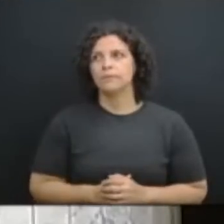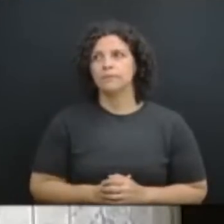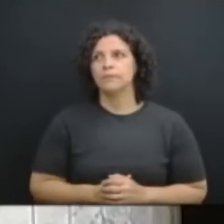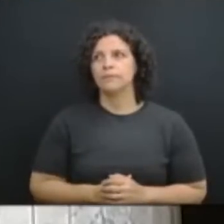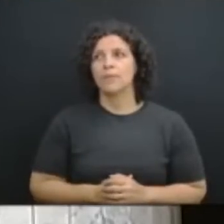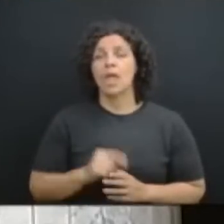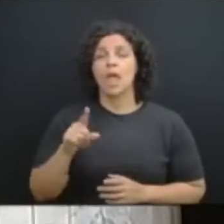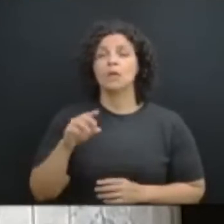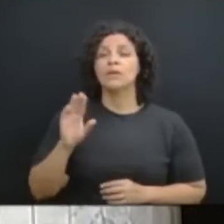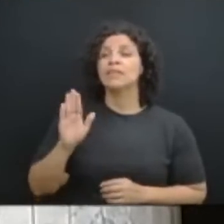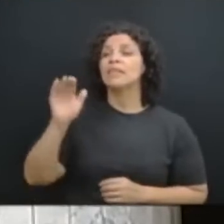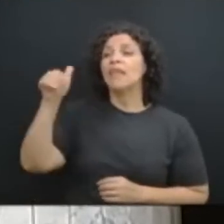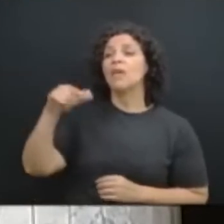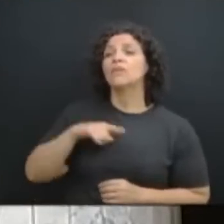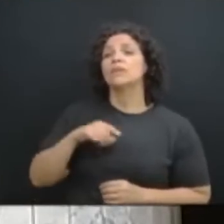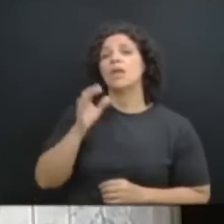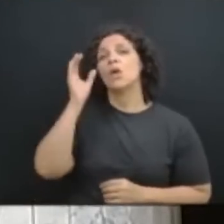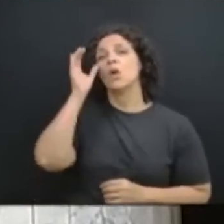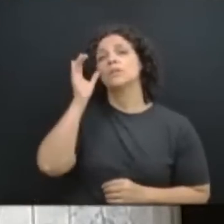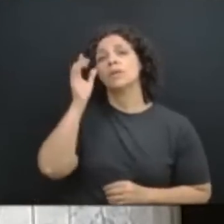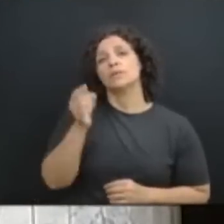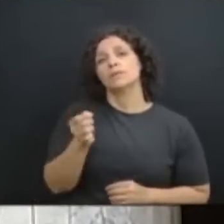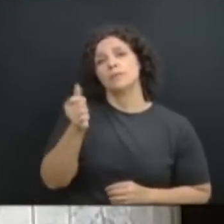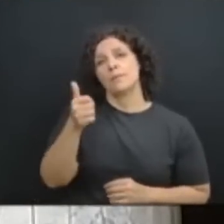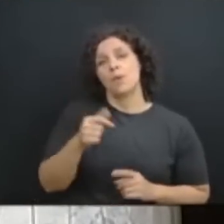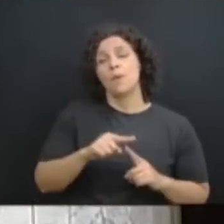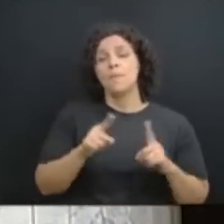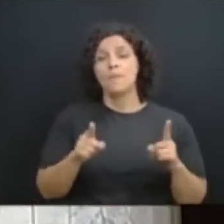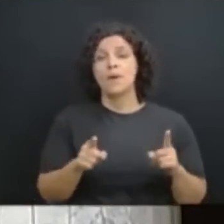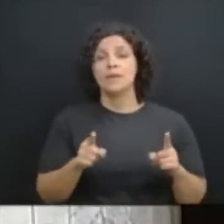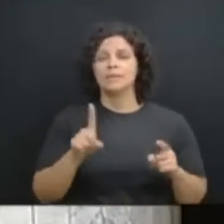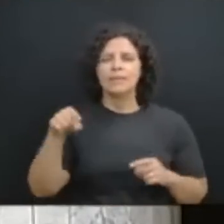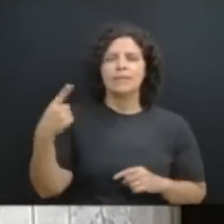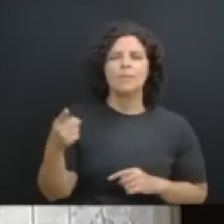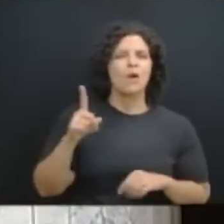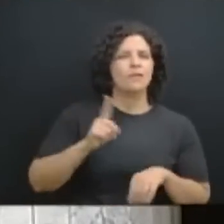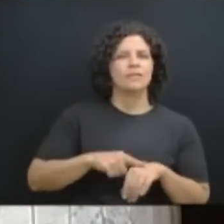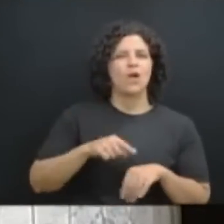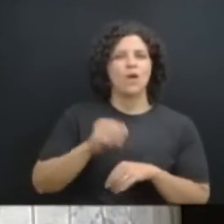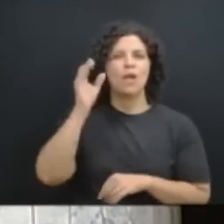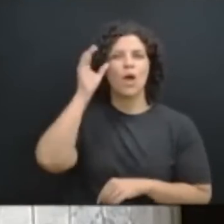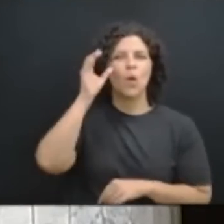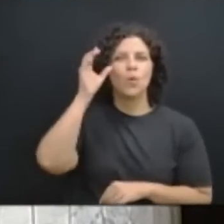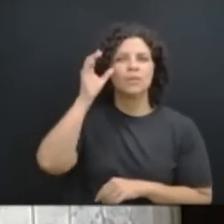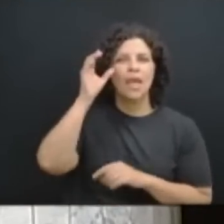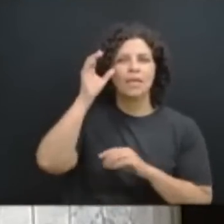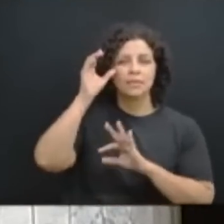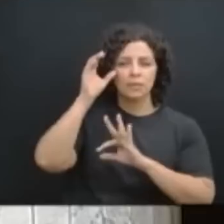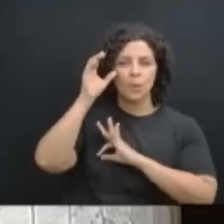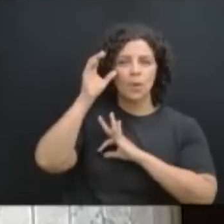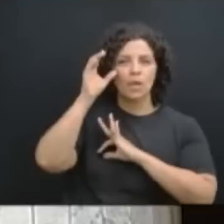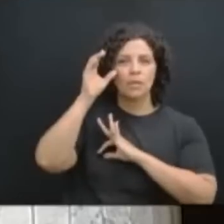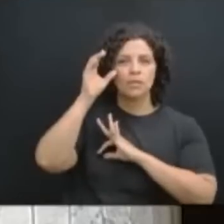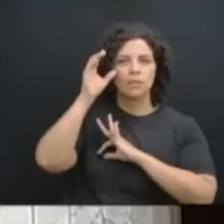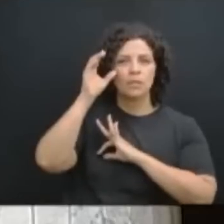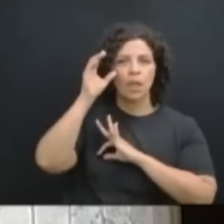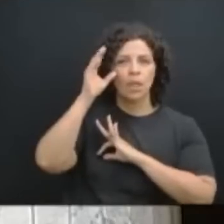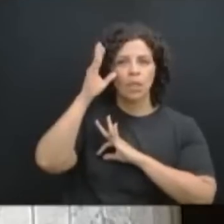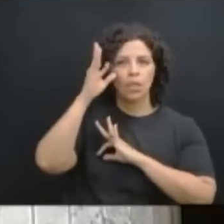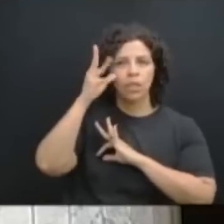lhe resta de consciência. Mas um segundo depois, senhor presidente, essa vergonha se